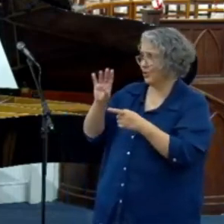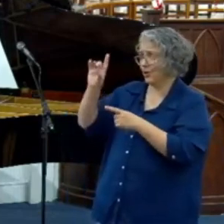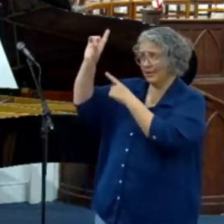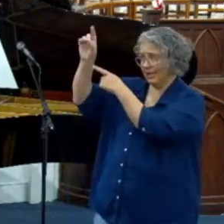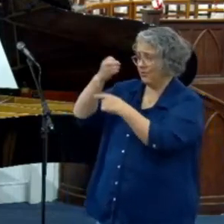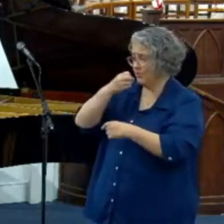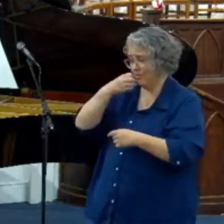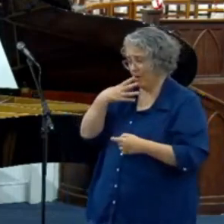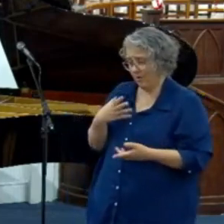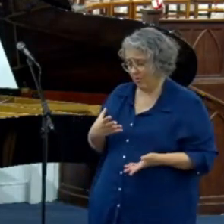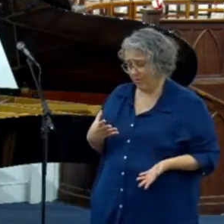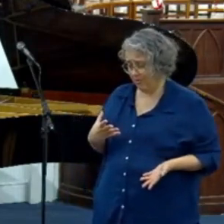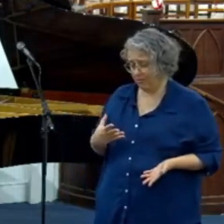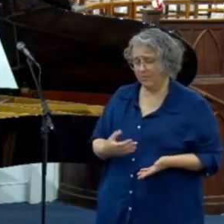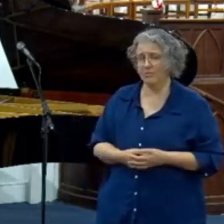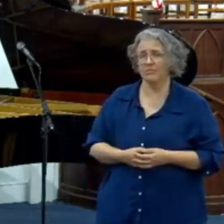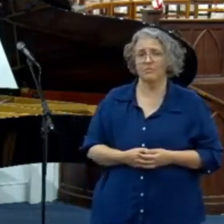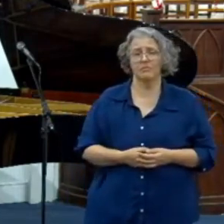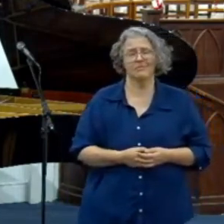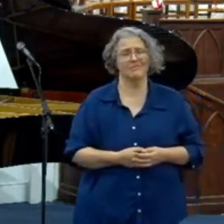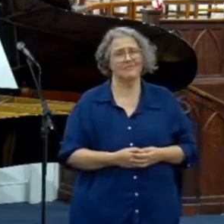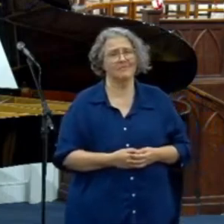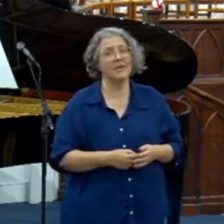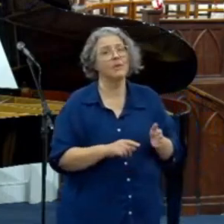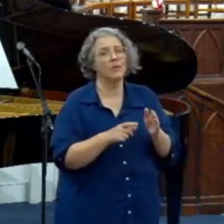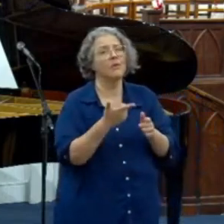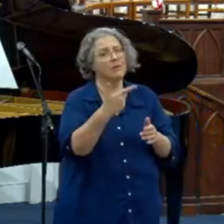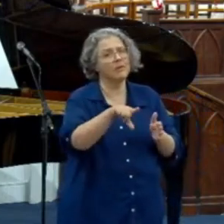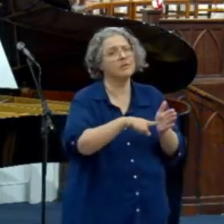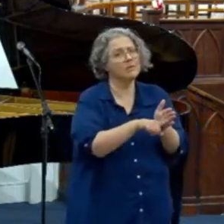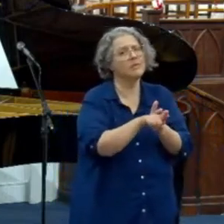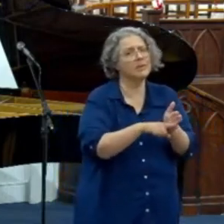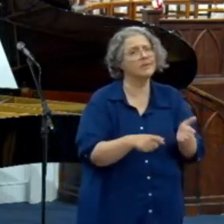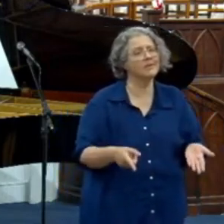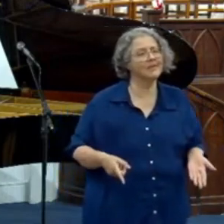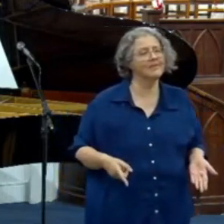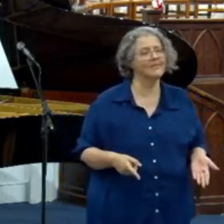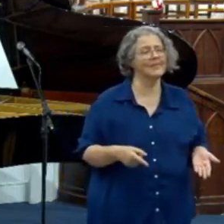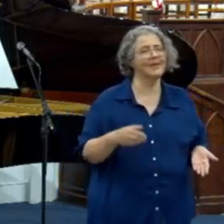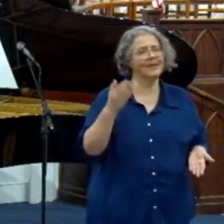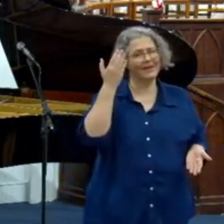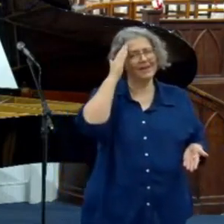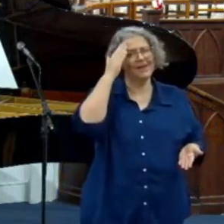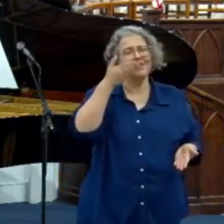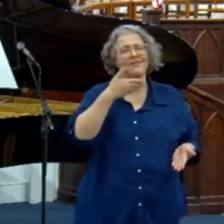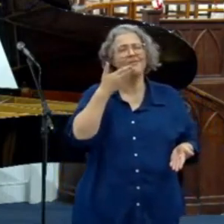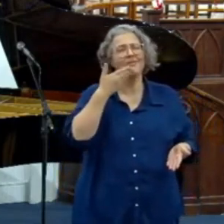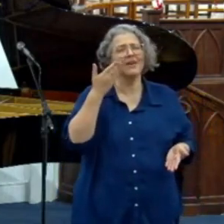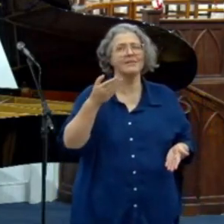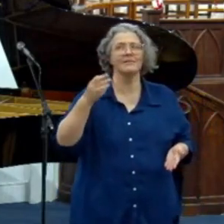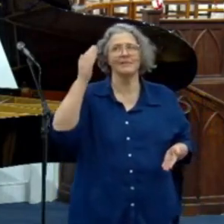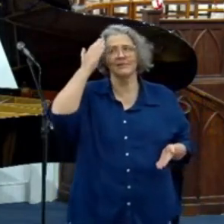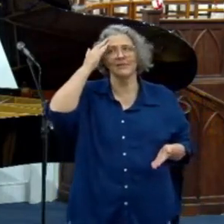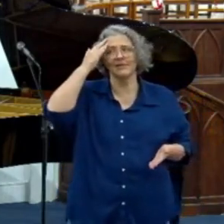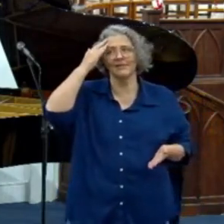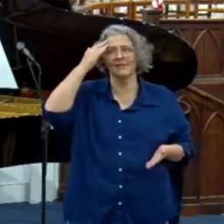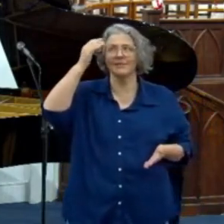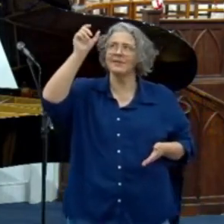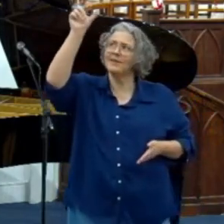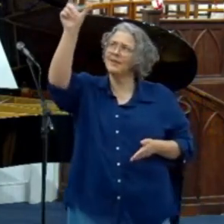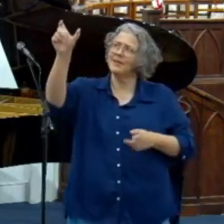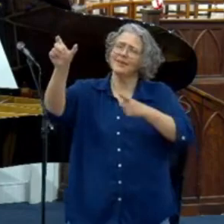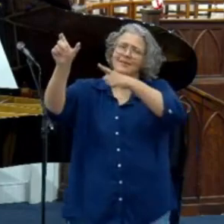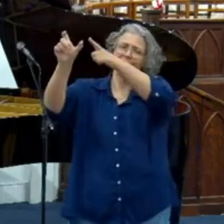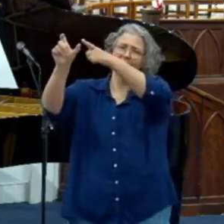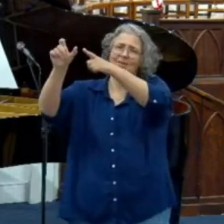faria uma outra pergunta. Irmãos, é fácil compreender o padrão divino de bondade? Será